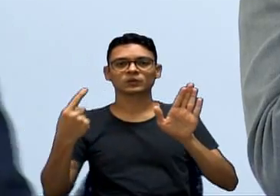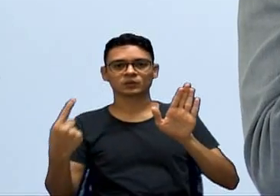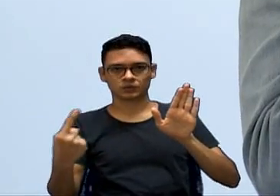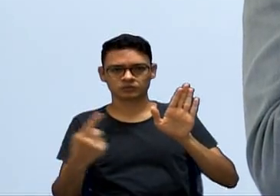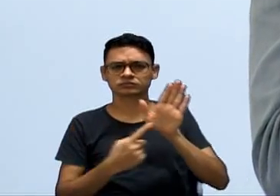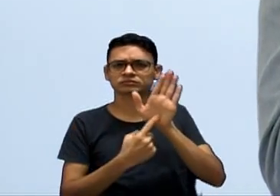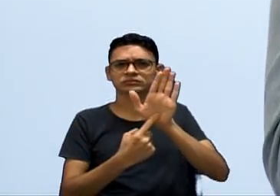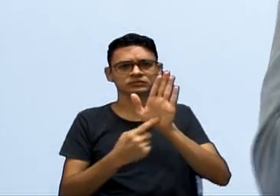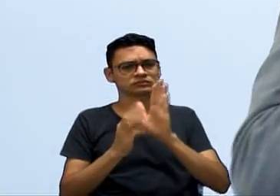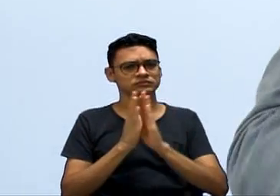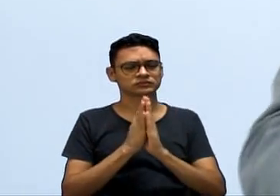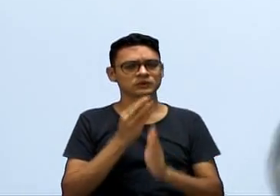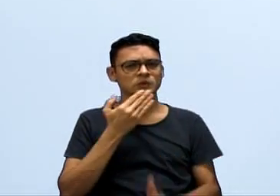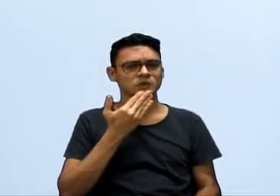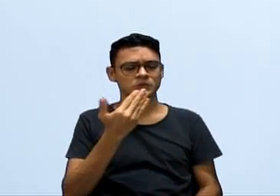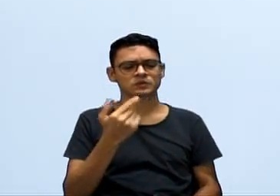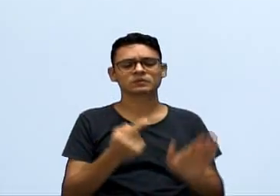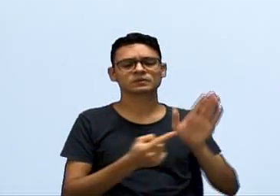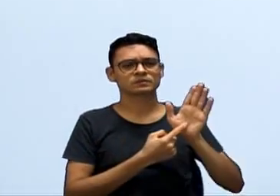0181.